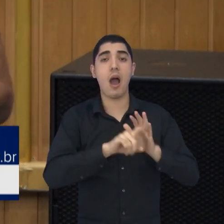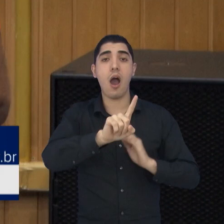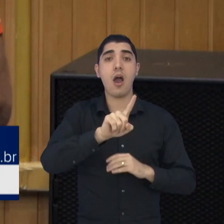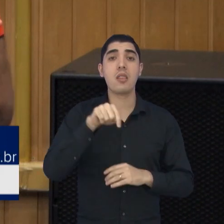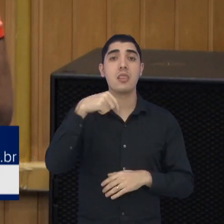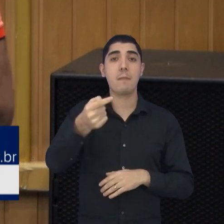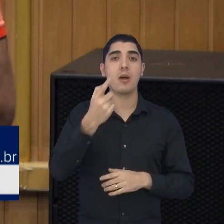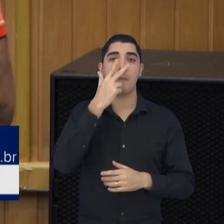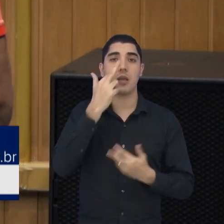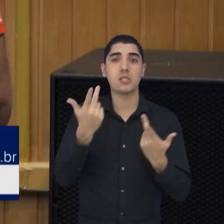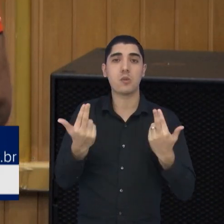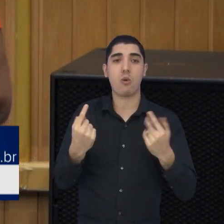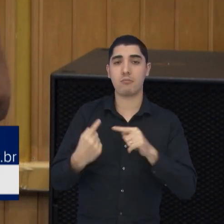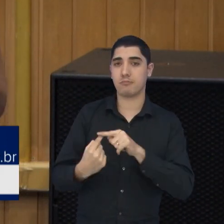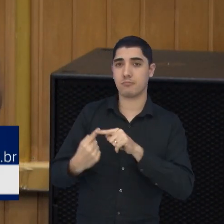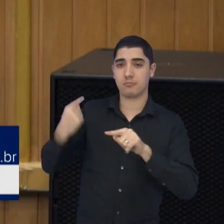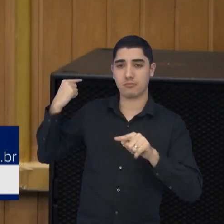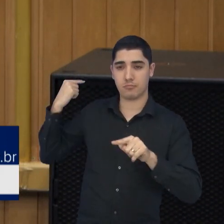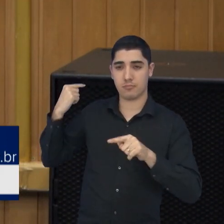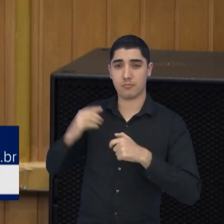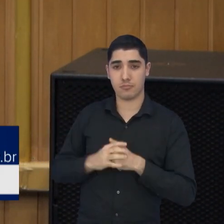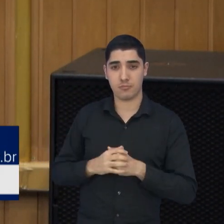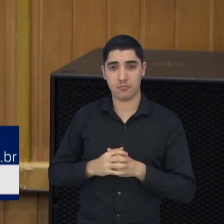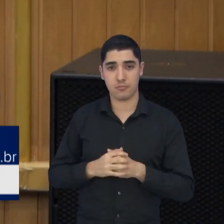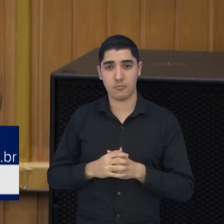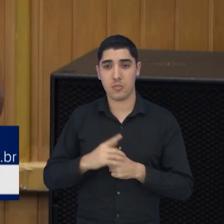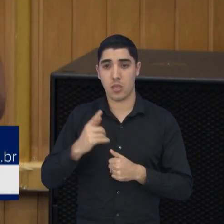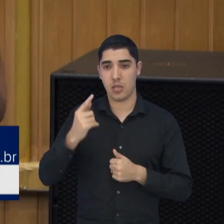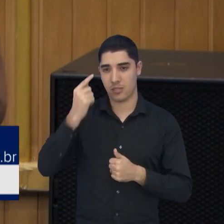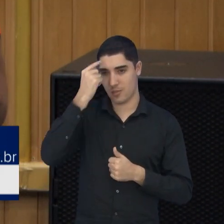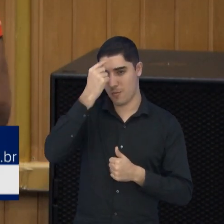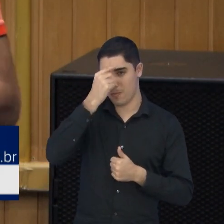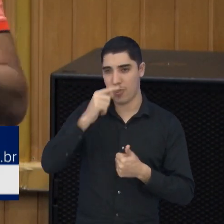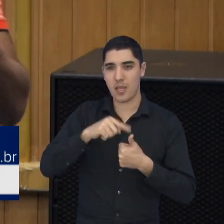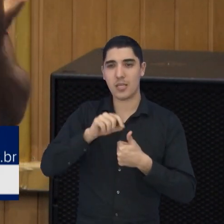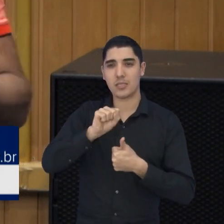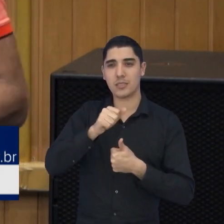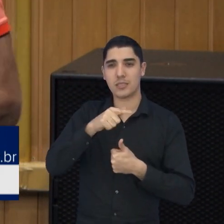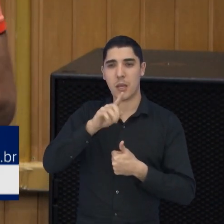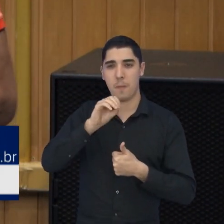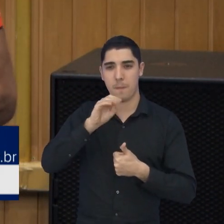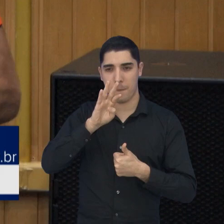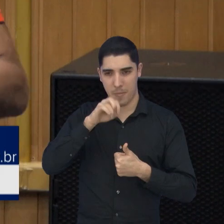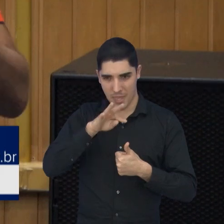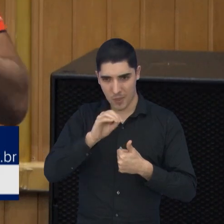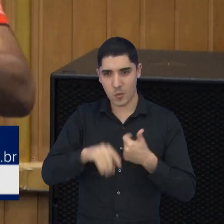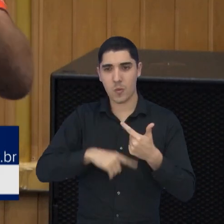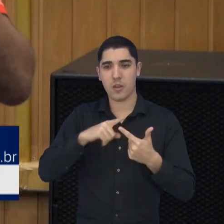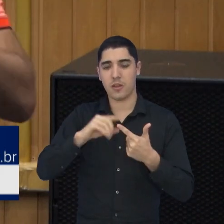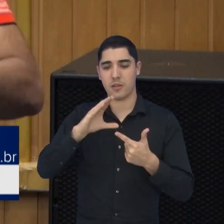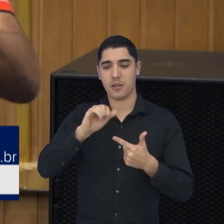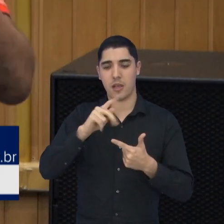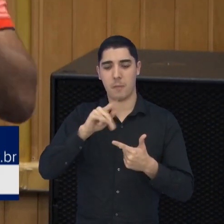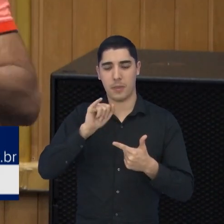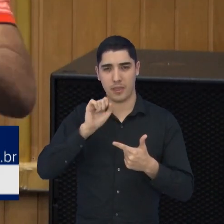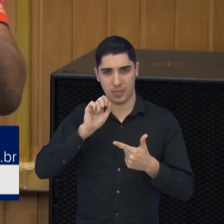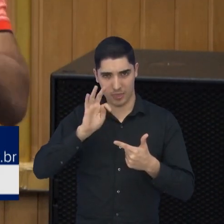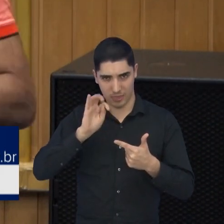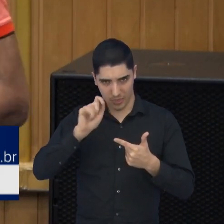como era antes. Vereador, São Bento, capital do Vale, e a outra empresa que existia antes, vivendo